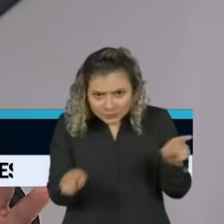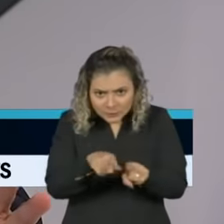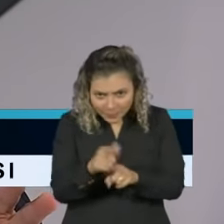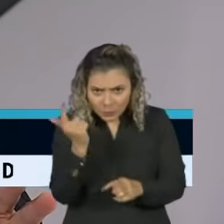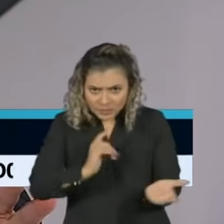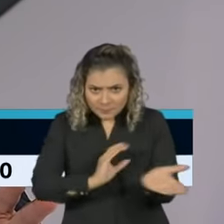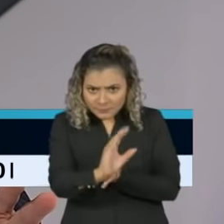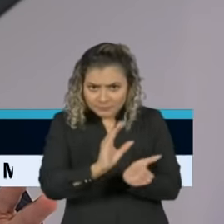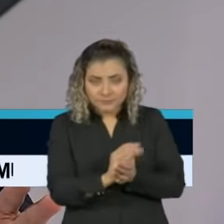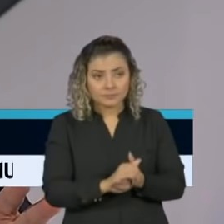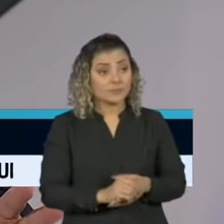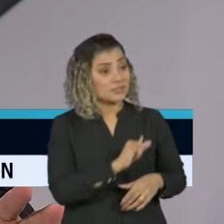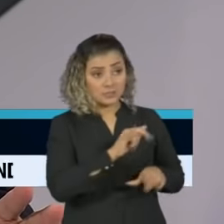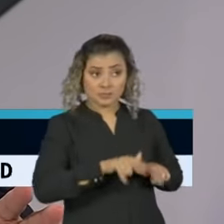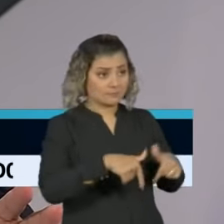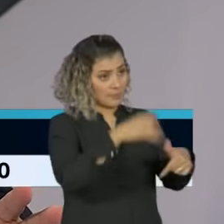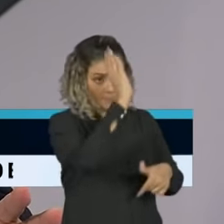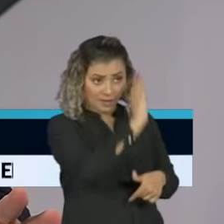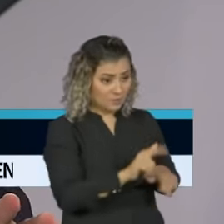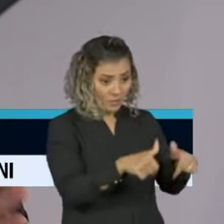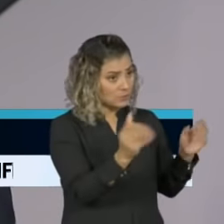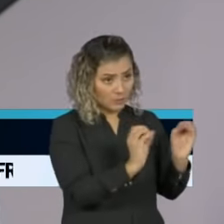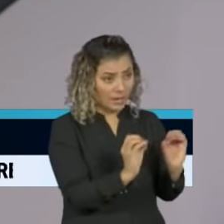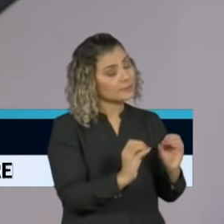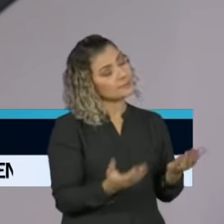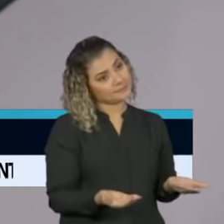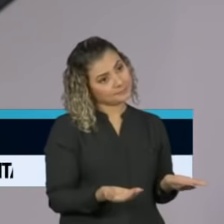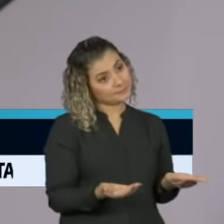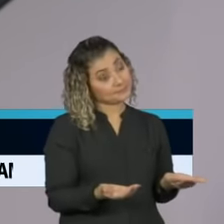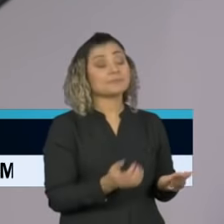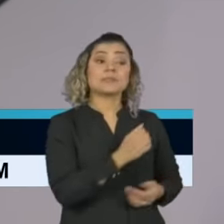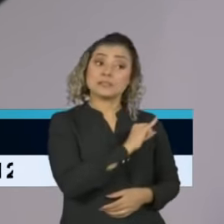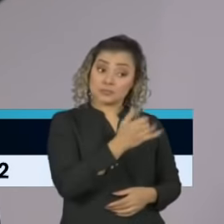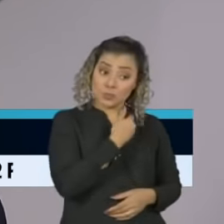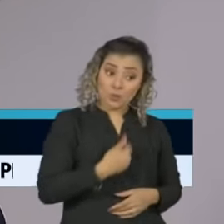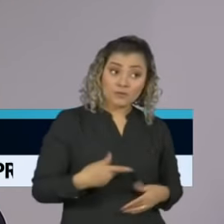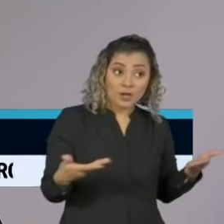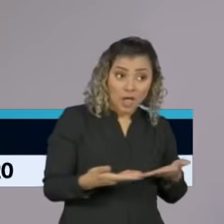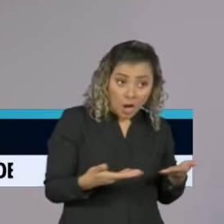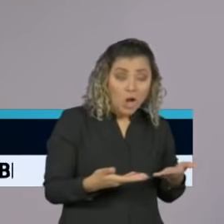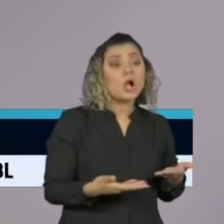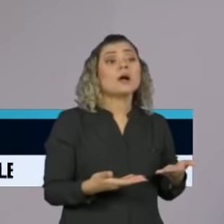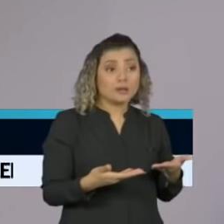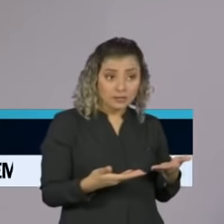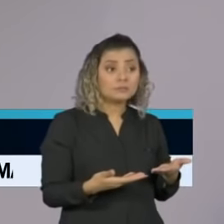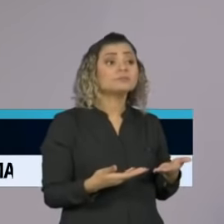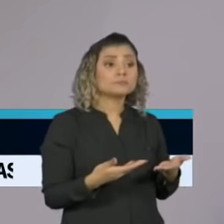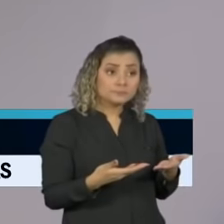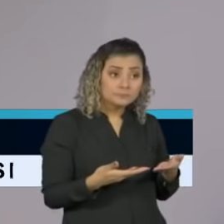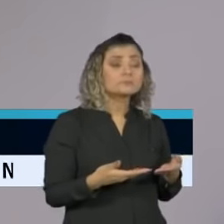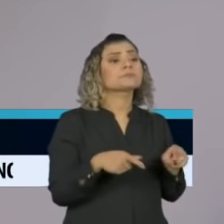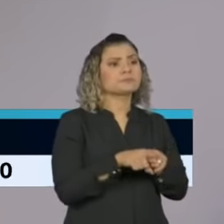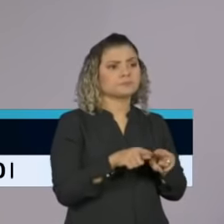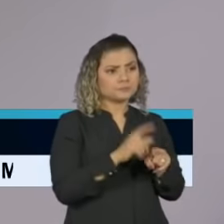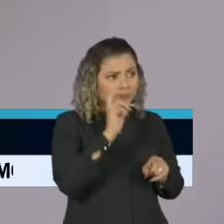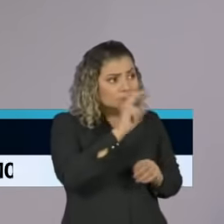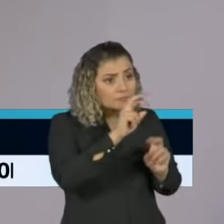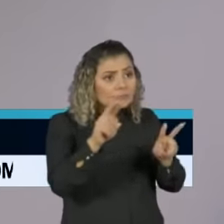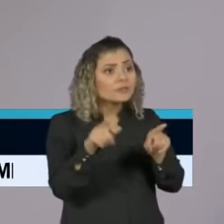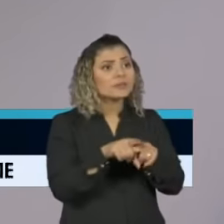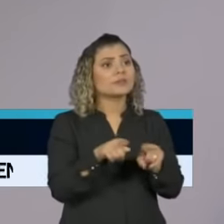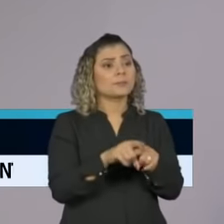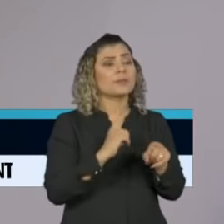Se o Brasil adotar uma posição semelhante, se o nosso governo pegar metade das divisas que estão lá fora,